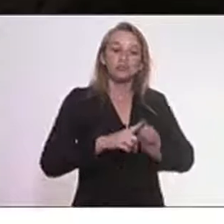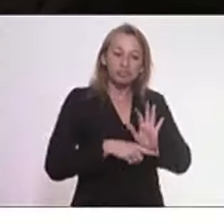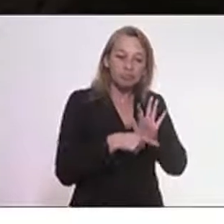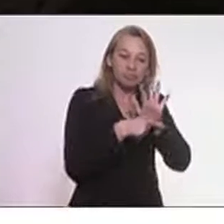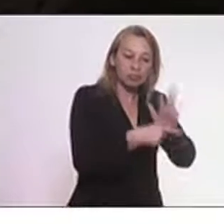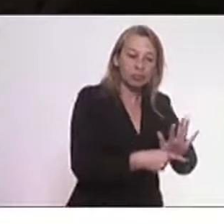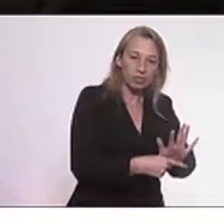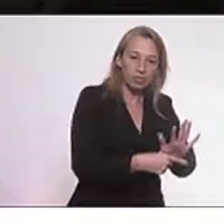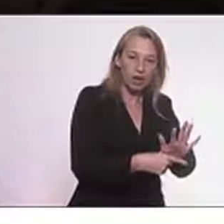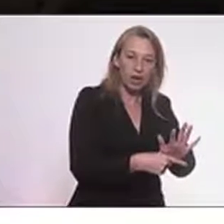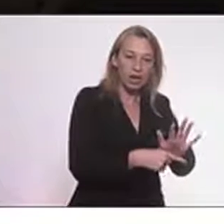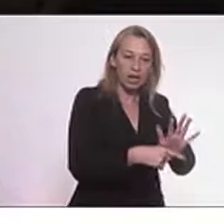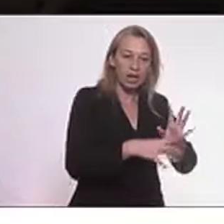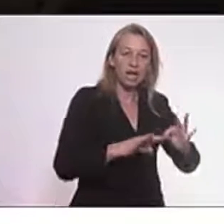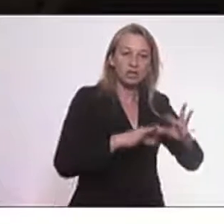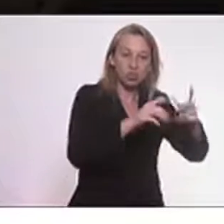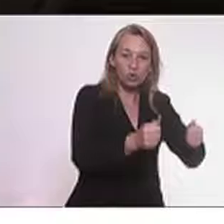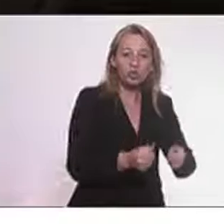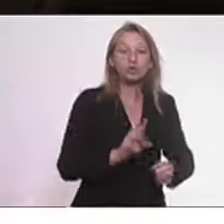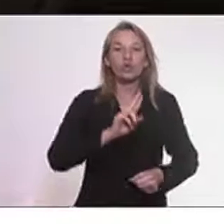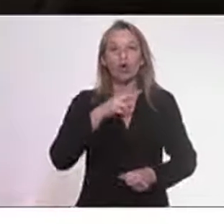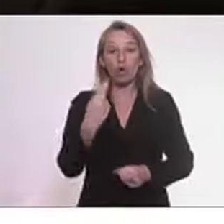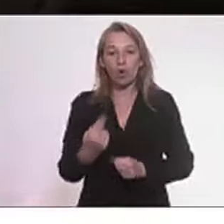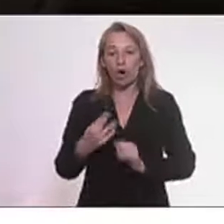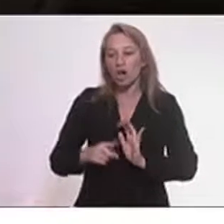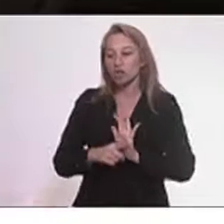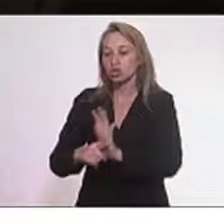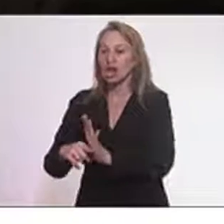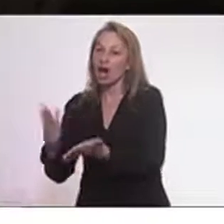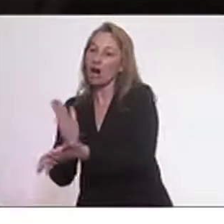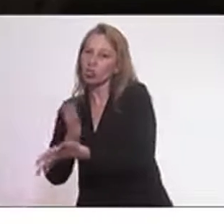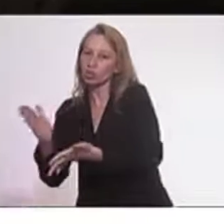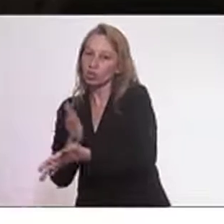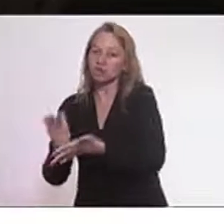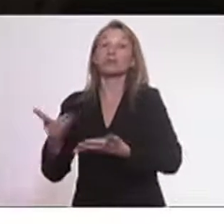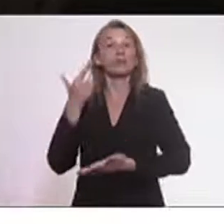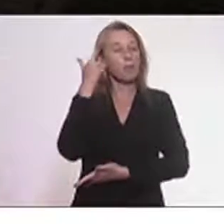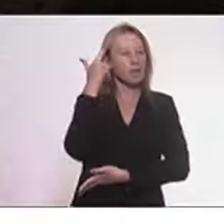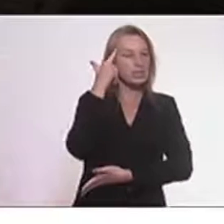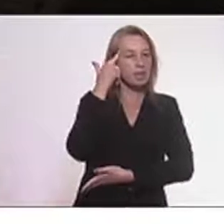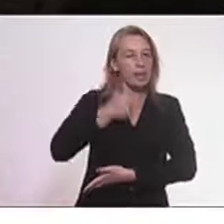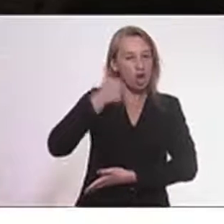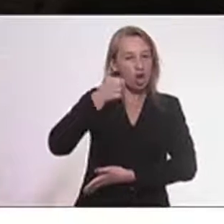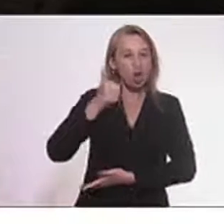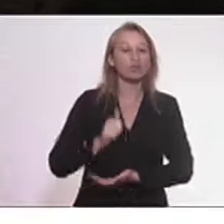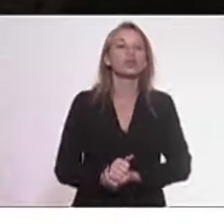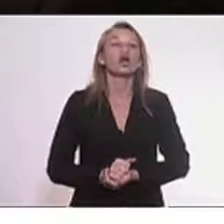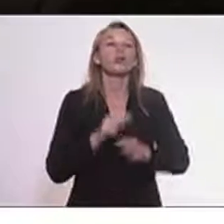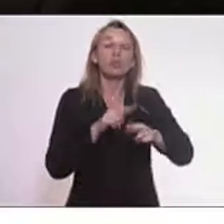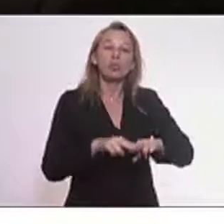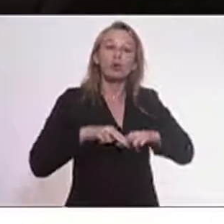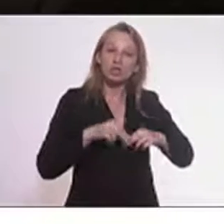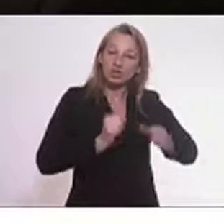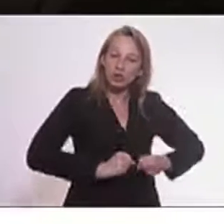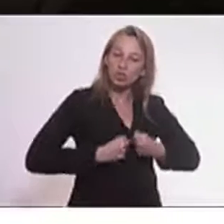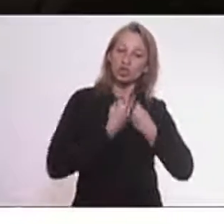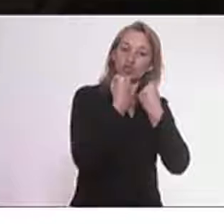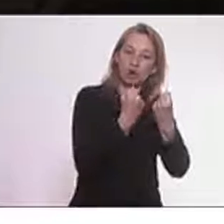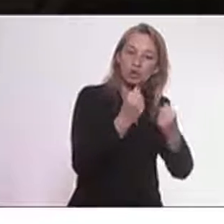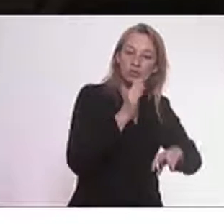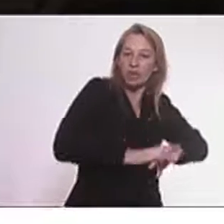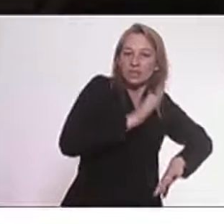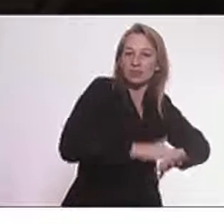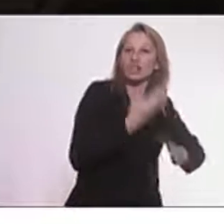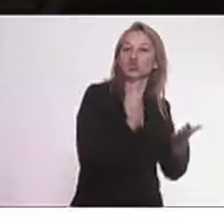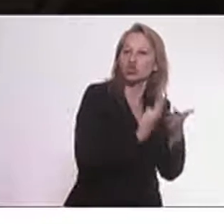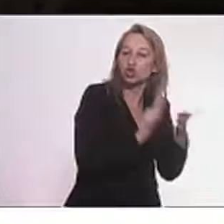do desenvolvimento? Essa é a grande questão que eu acho que a gente deveria refletir, deputada Mata Rocha. É por isso que eu me empenho e estudo cada vez mais